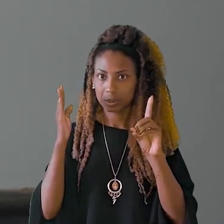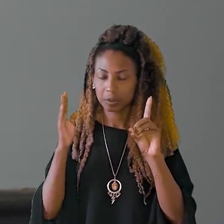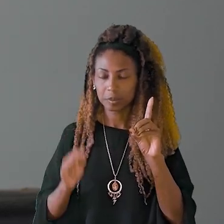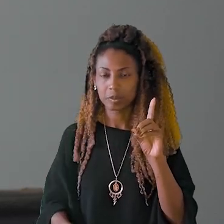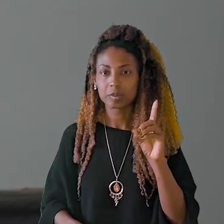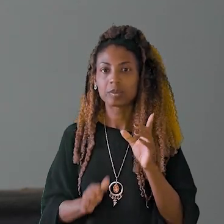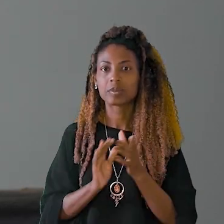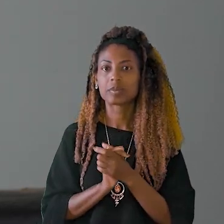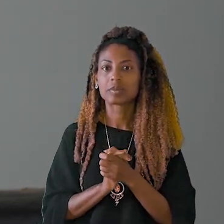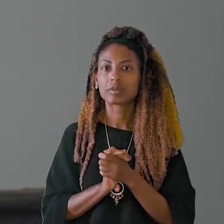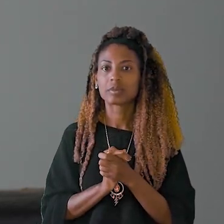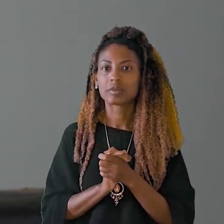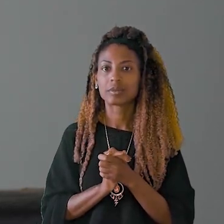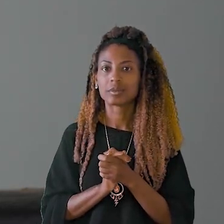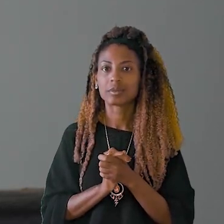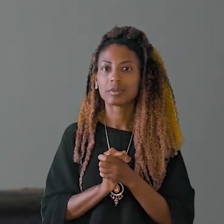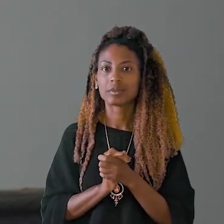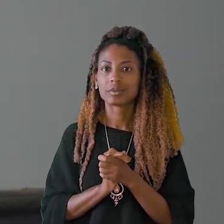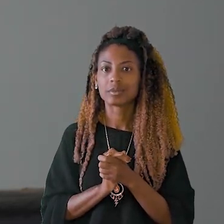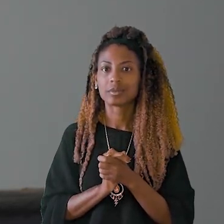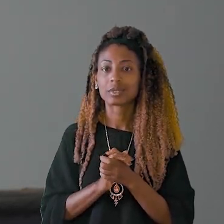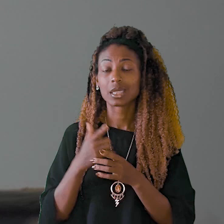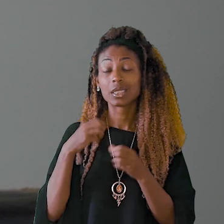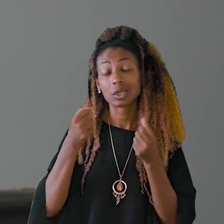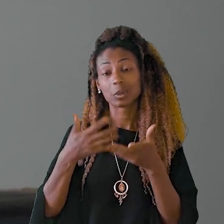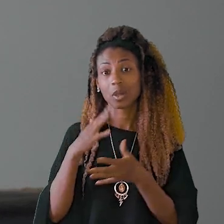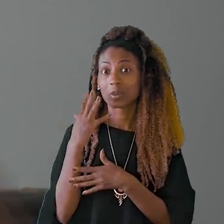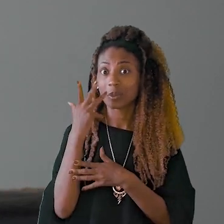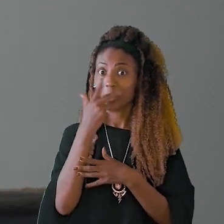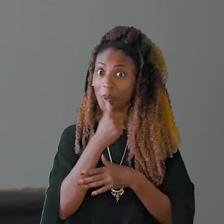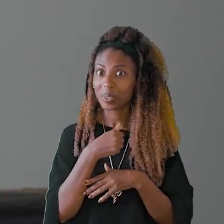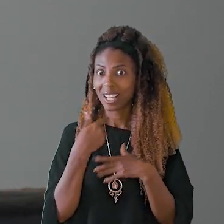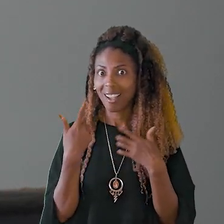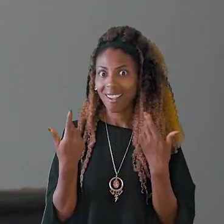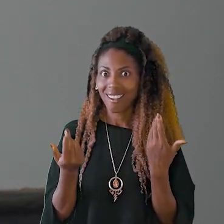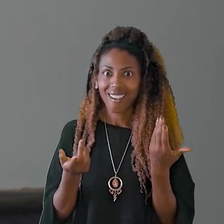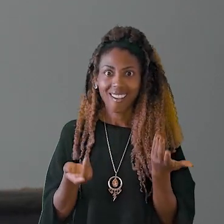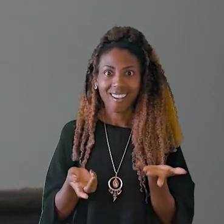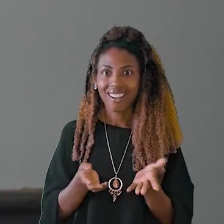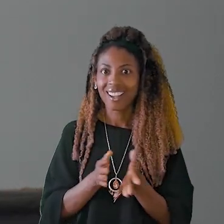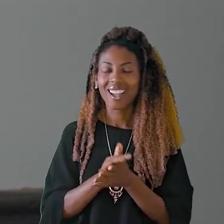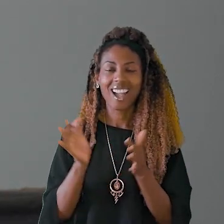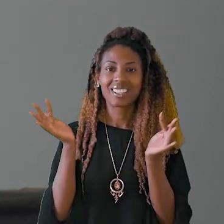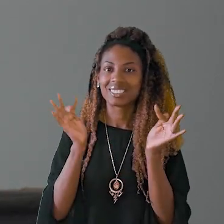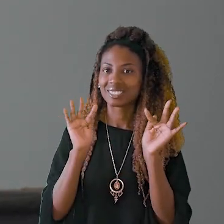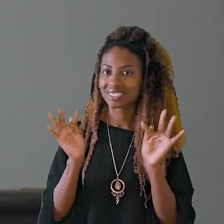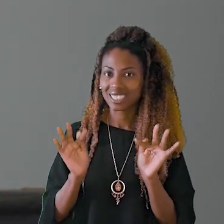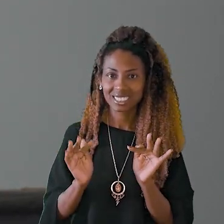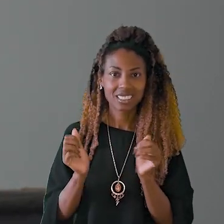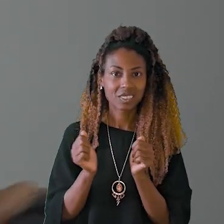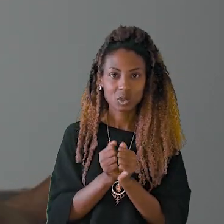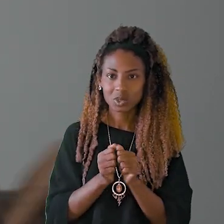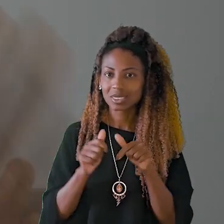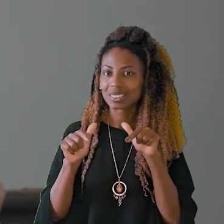mim. E ela falou, a primeira coisa que ela falou, que era muito linda, né? It's beautiful. Riu, assim. Ela tava muito feliz que eu tava ali com